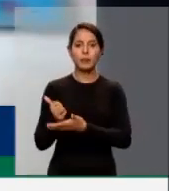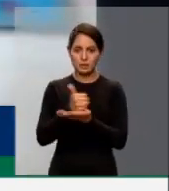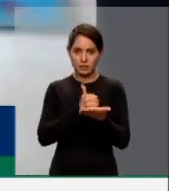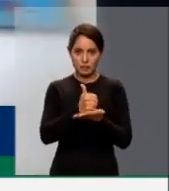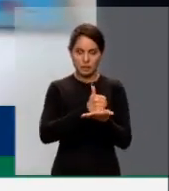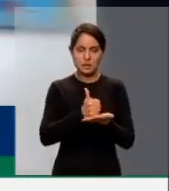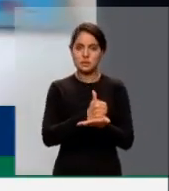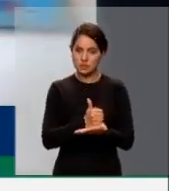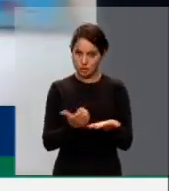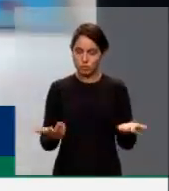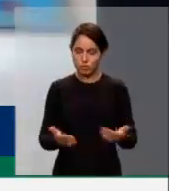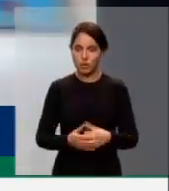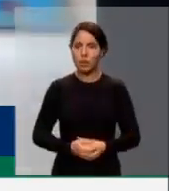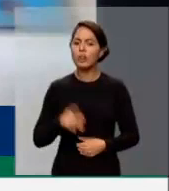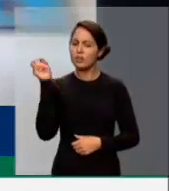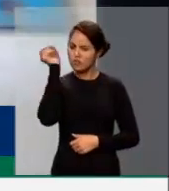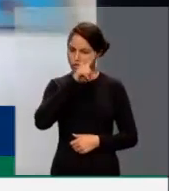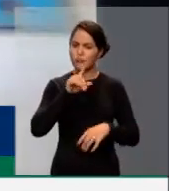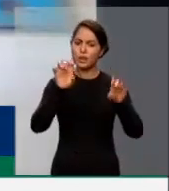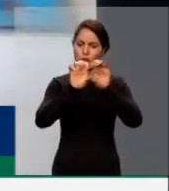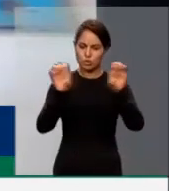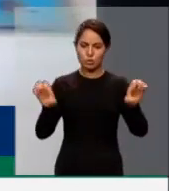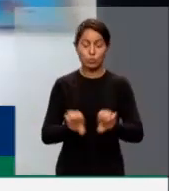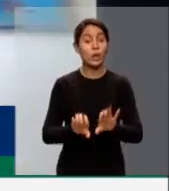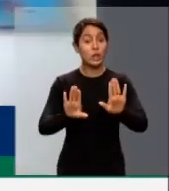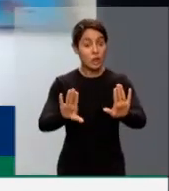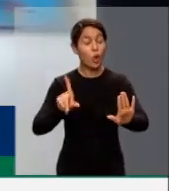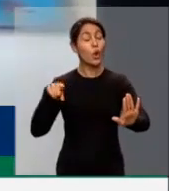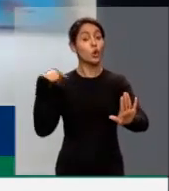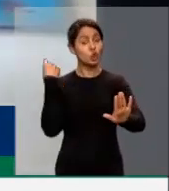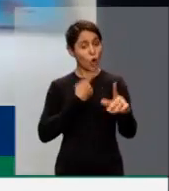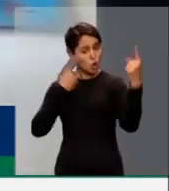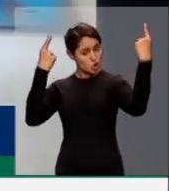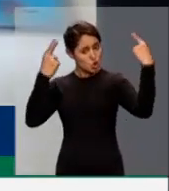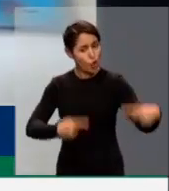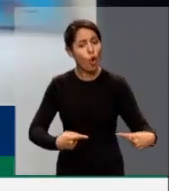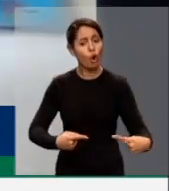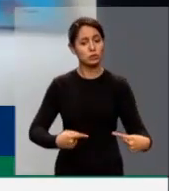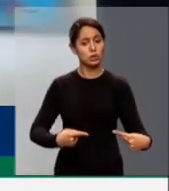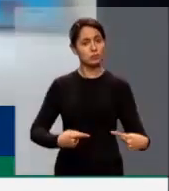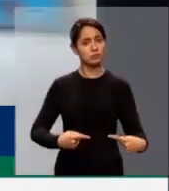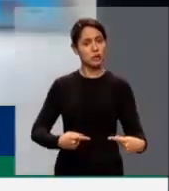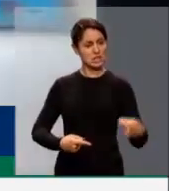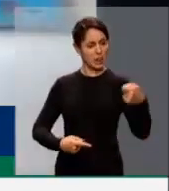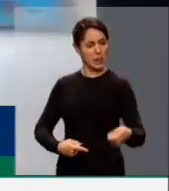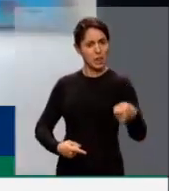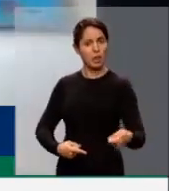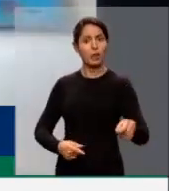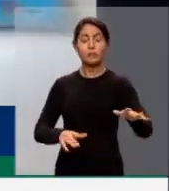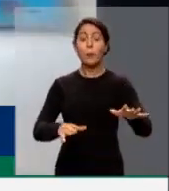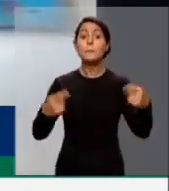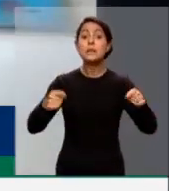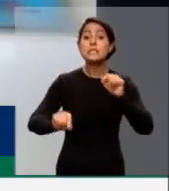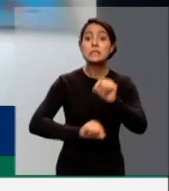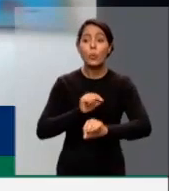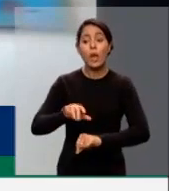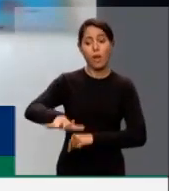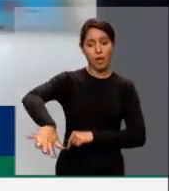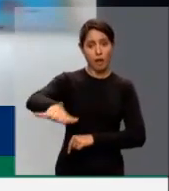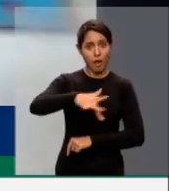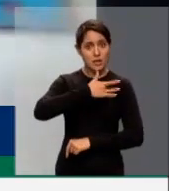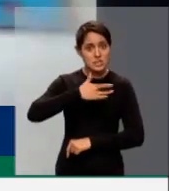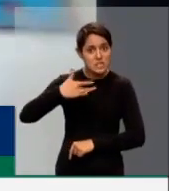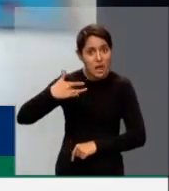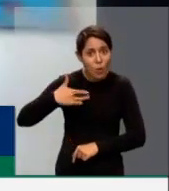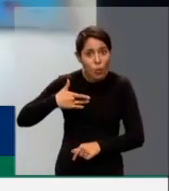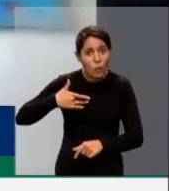E, consequentemente, lutar aí contra essa agência, né, da atenção primária em saúde, que é a questão